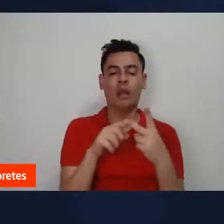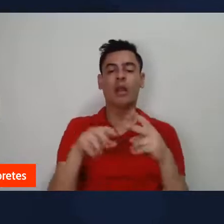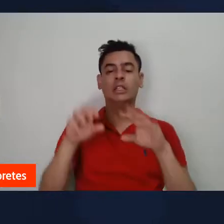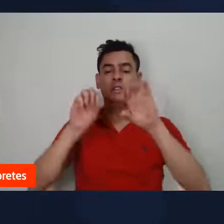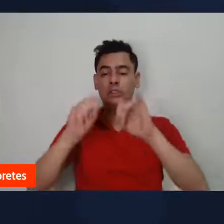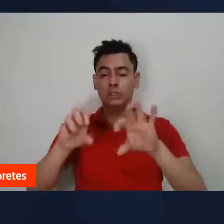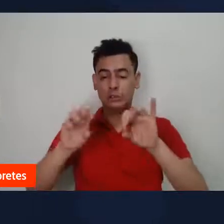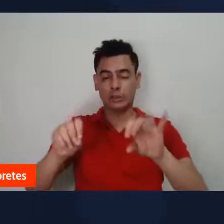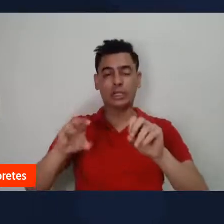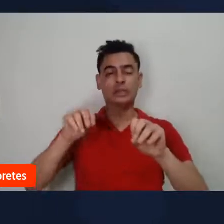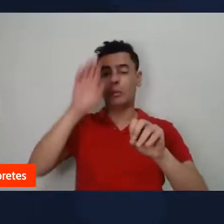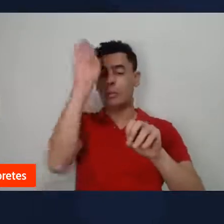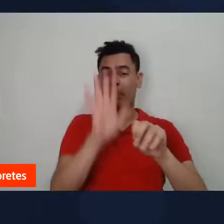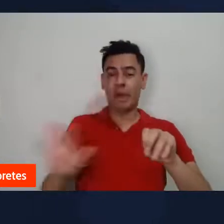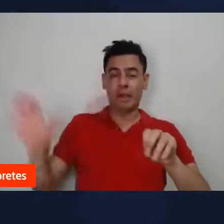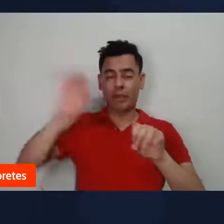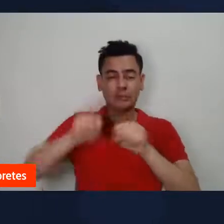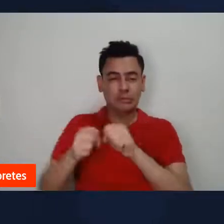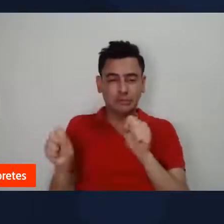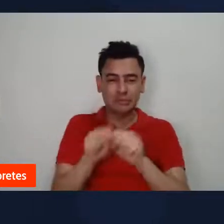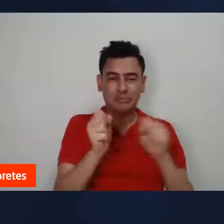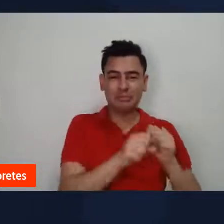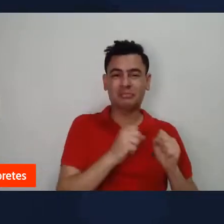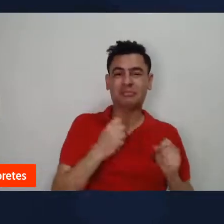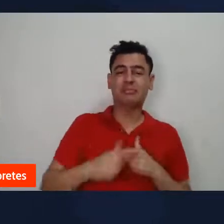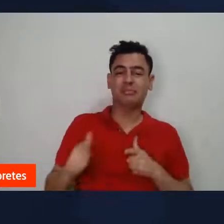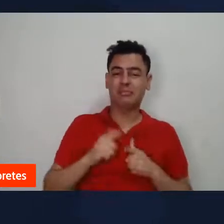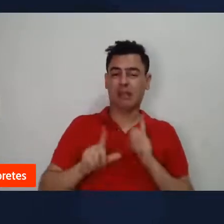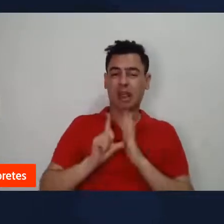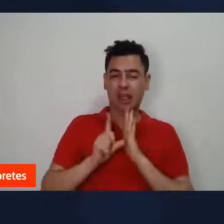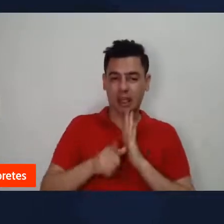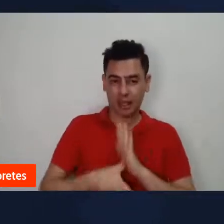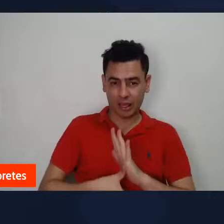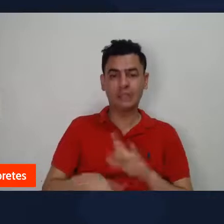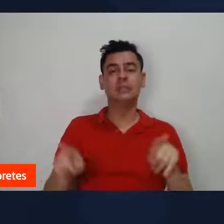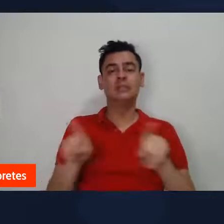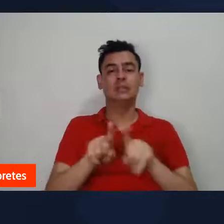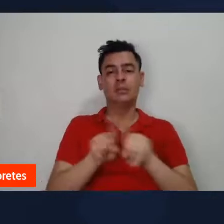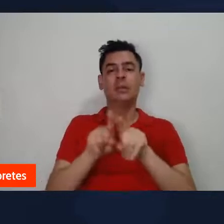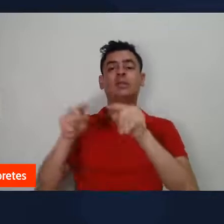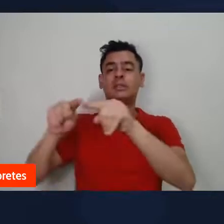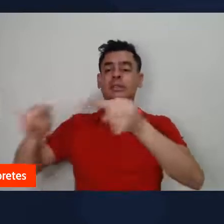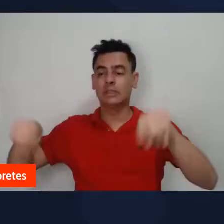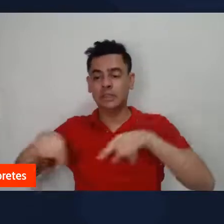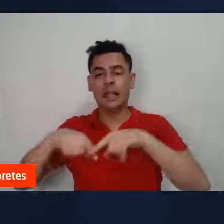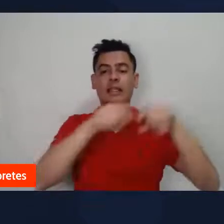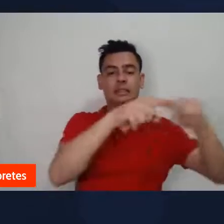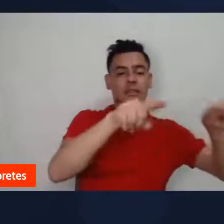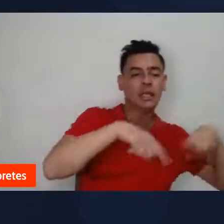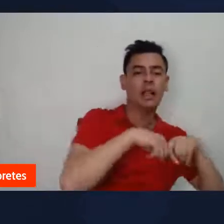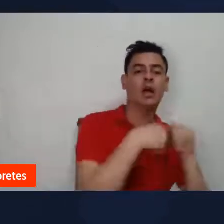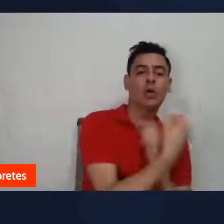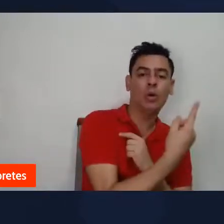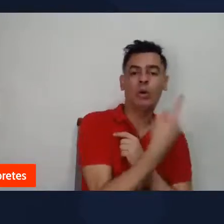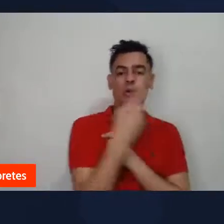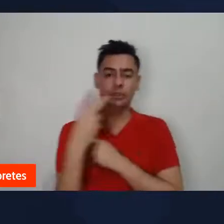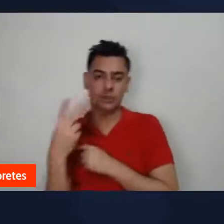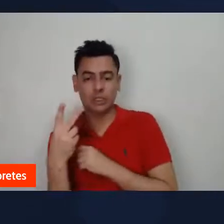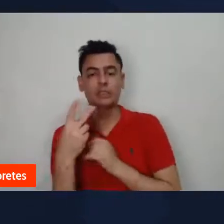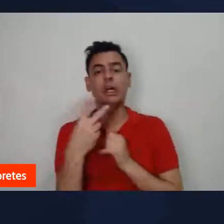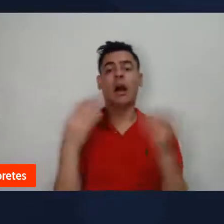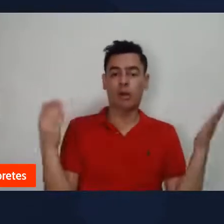educação brasileira, e, lamentavelmente, a gente precisa ir para as salas dos eixos 1 e 2.